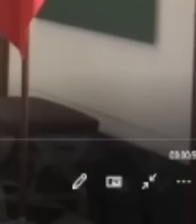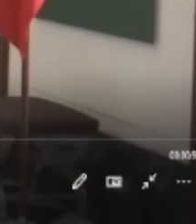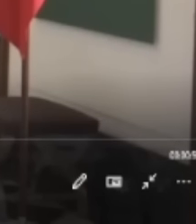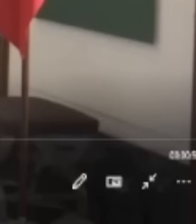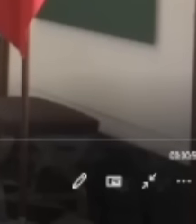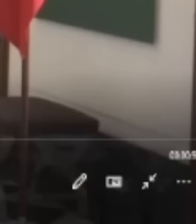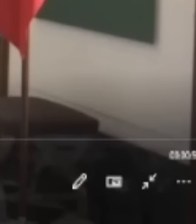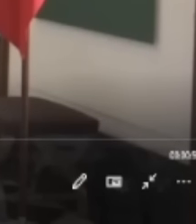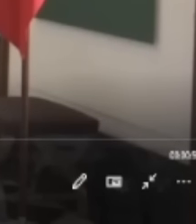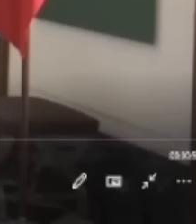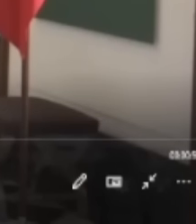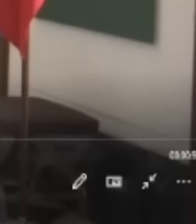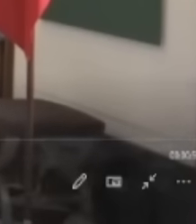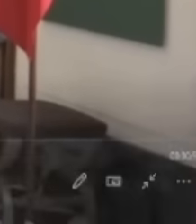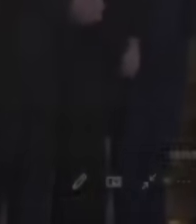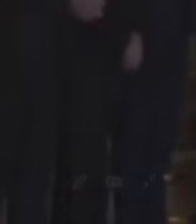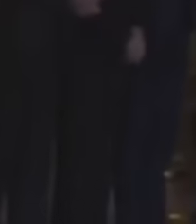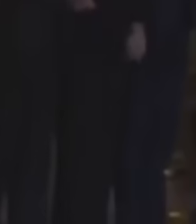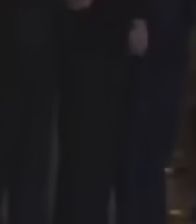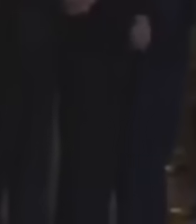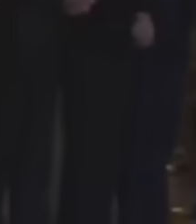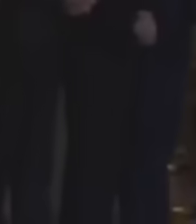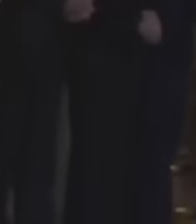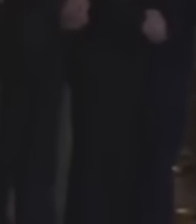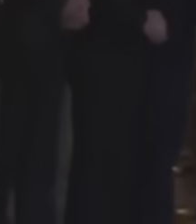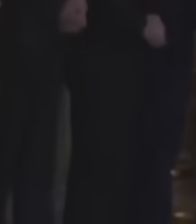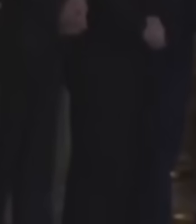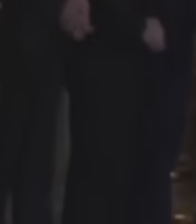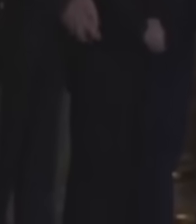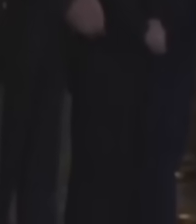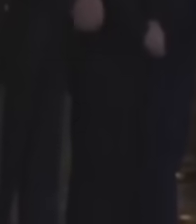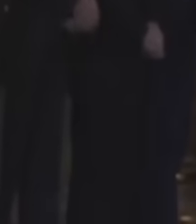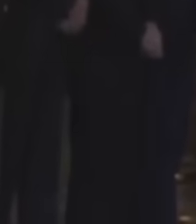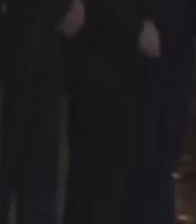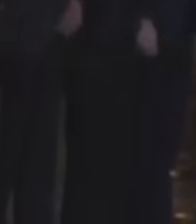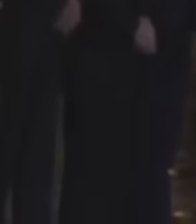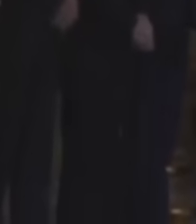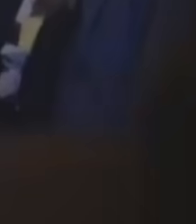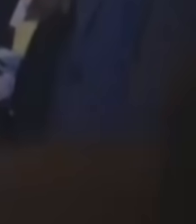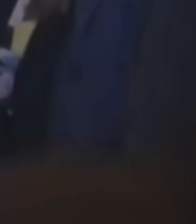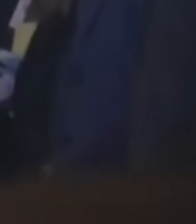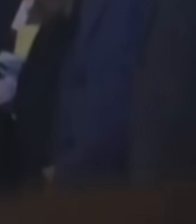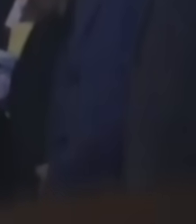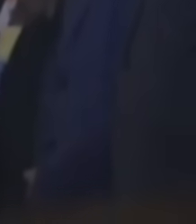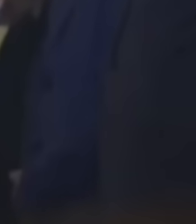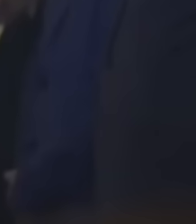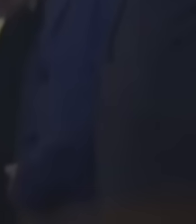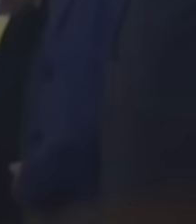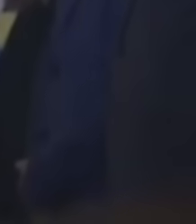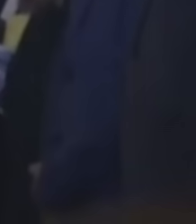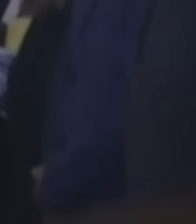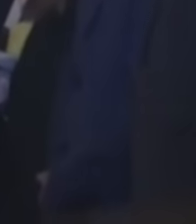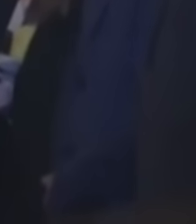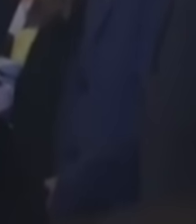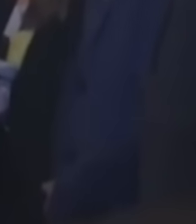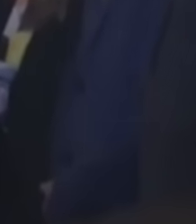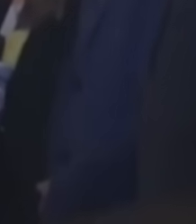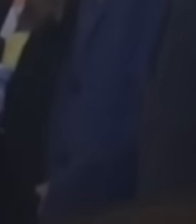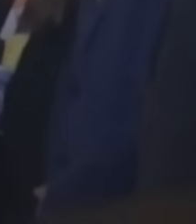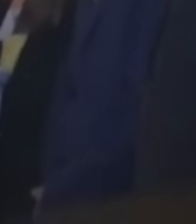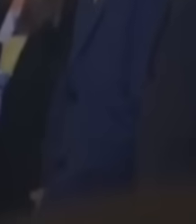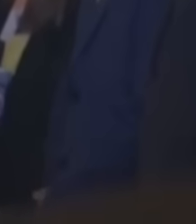sei o quê. Vamos ouvir que é mesmo o segmento final. A visita de Estado à Bélgica faz-se entre quatro paredes por razões de segurança, mas